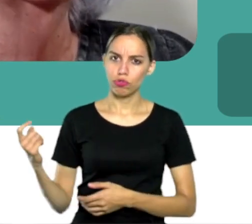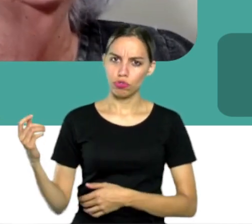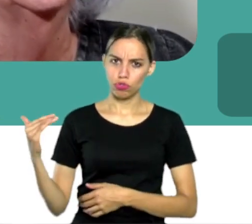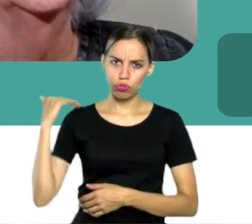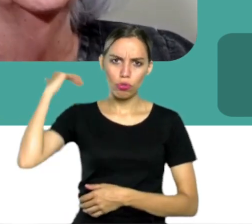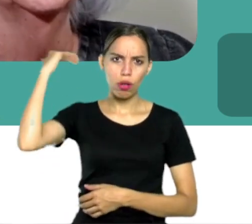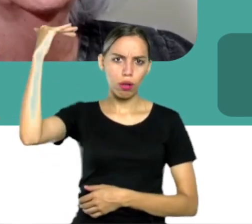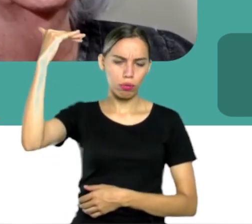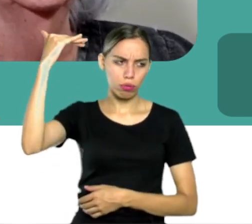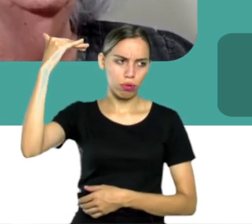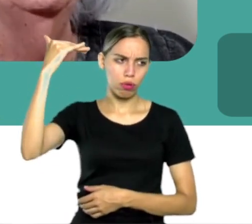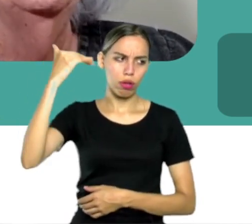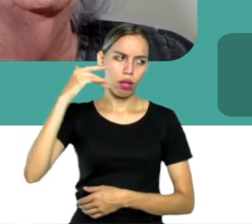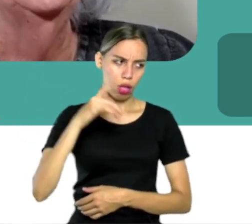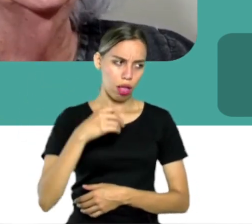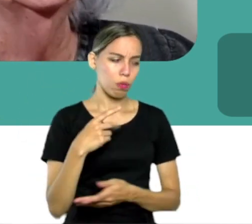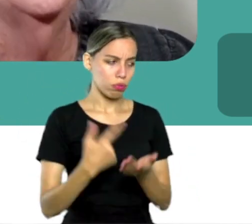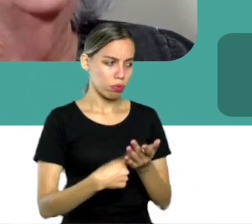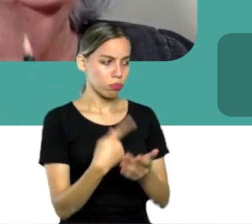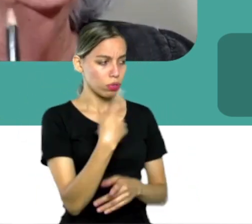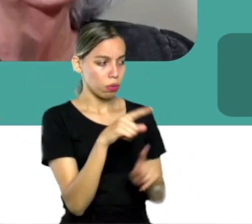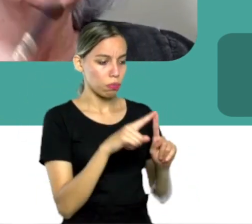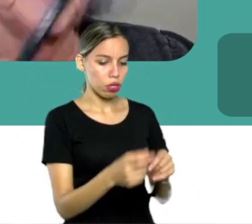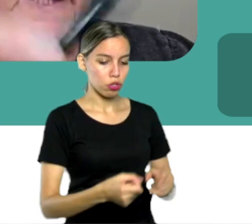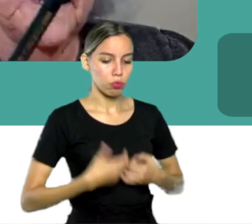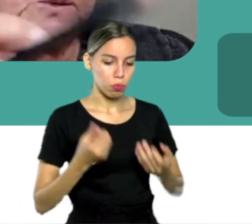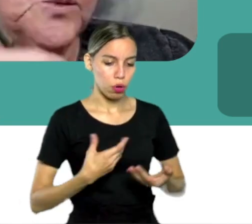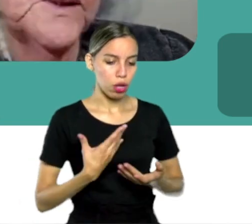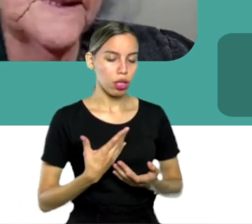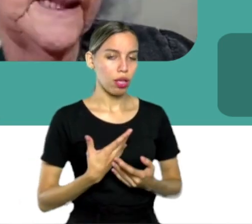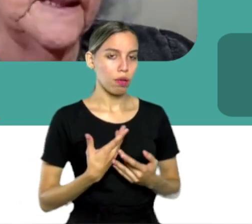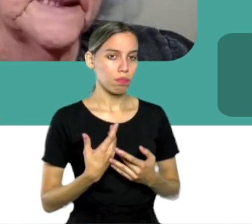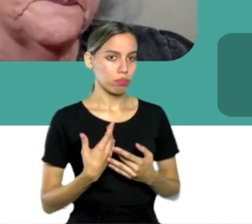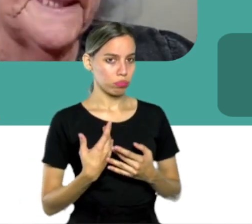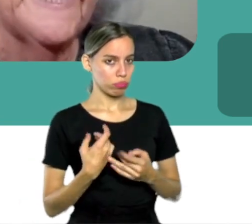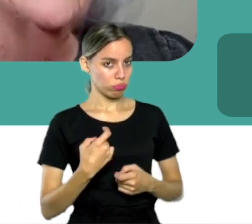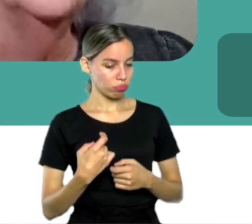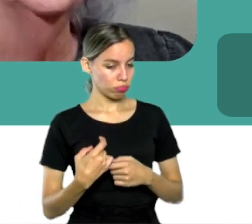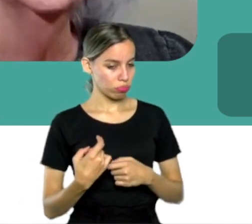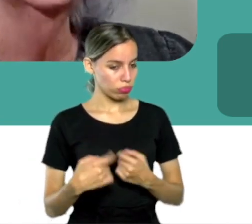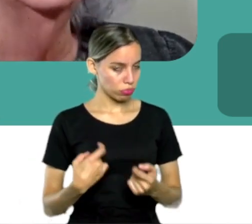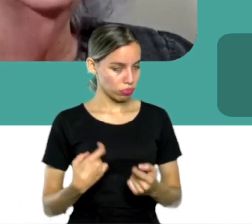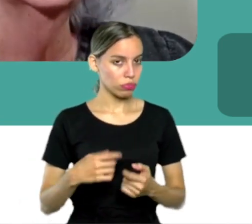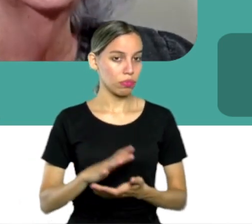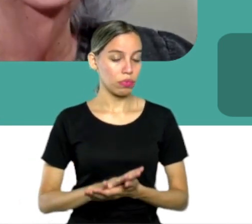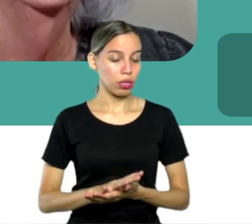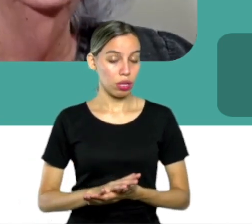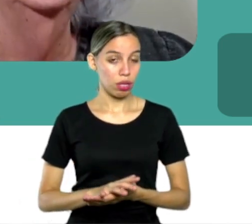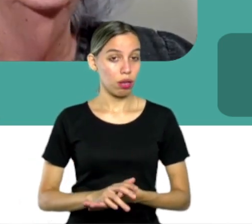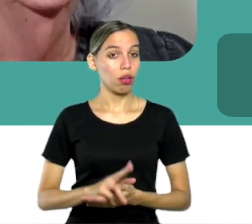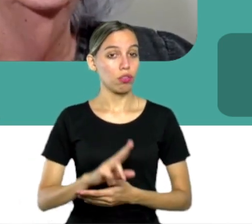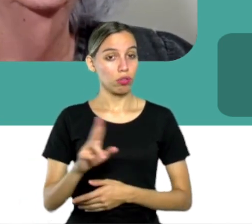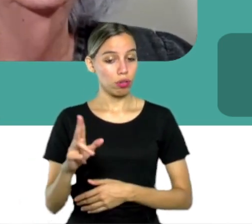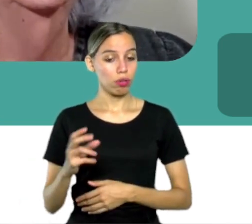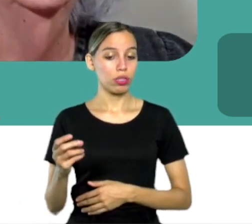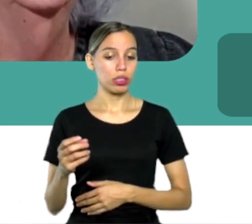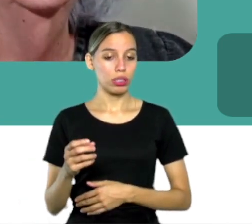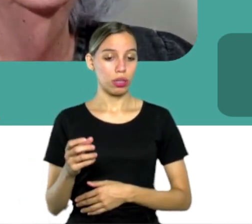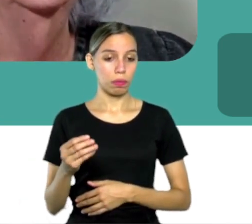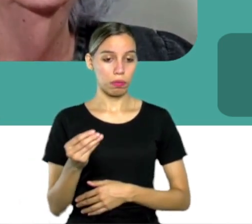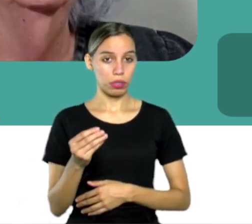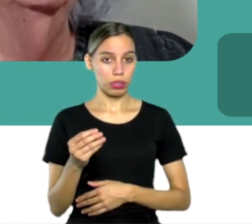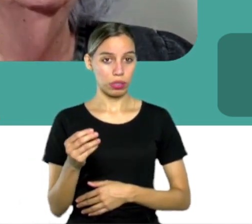poemas picantes. Que sabe, maravilha. Eu juntei uns, Sem Pecado Não Tem Salvação.